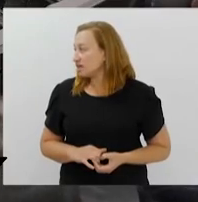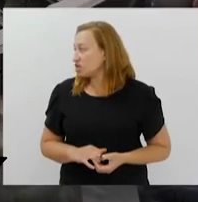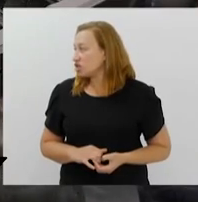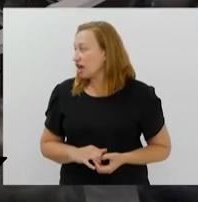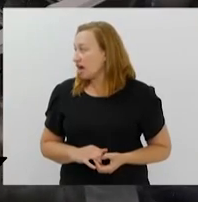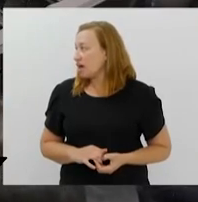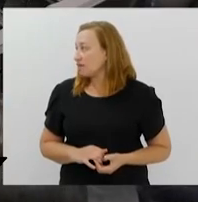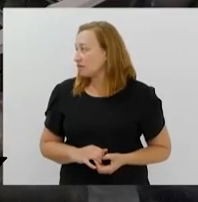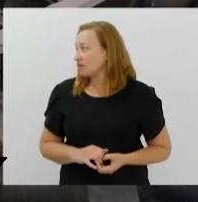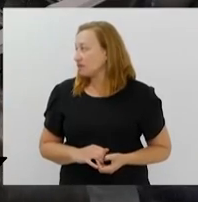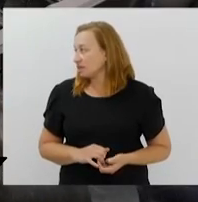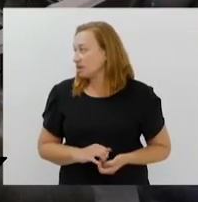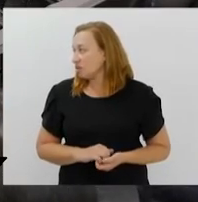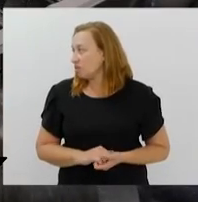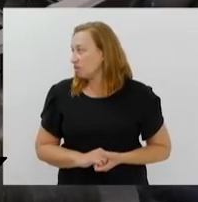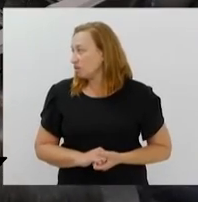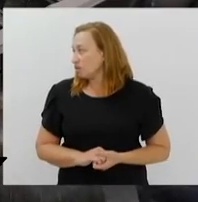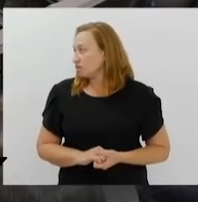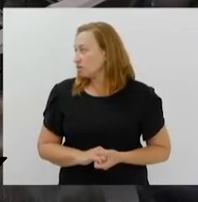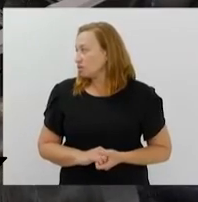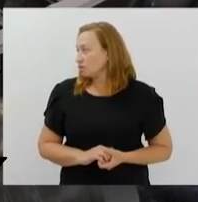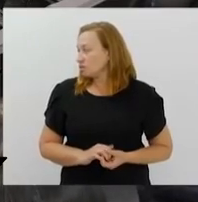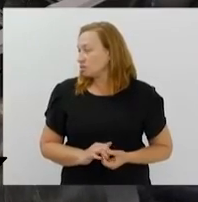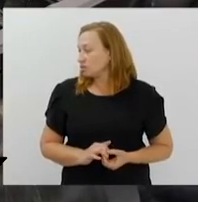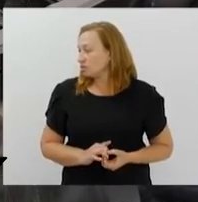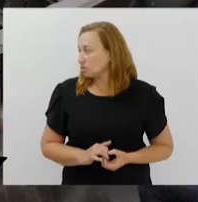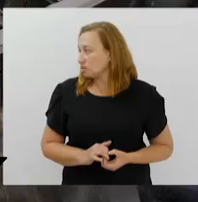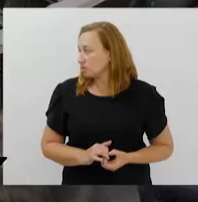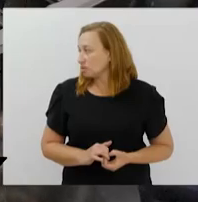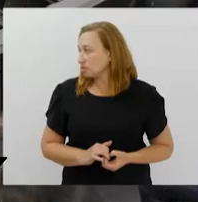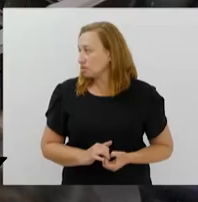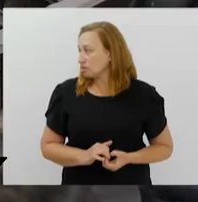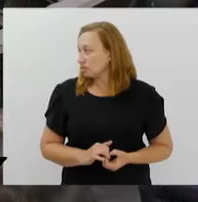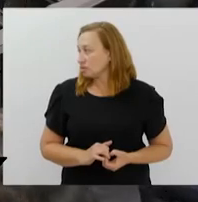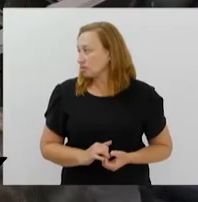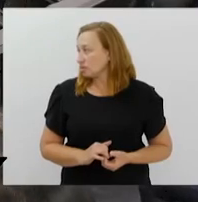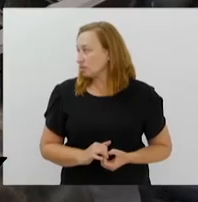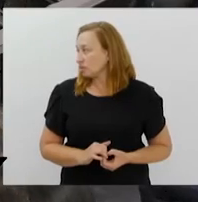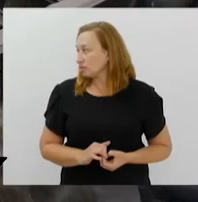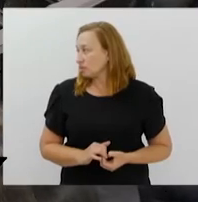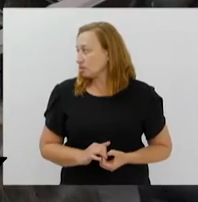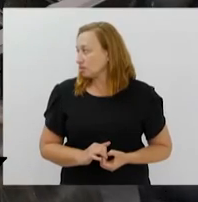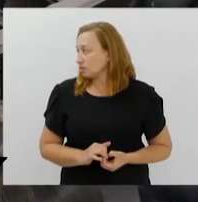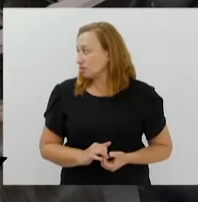pagos a gentea todoo a gente fala PR caramba para pagar